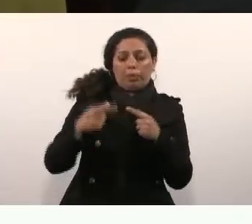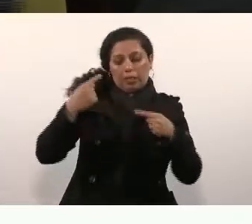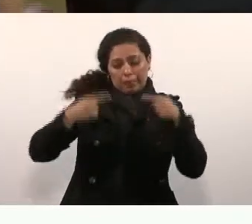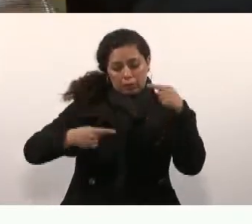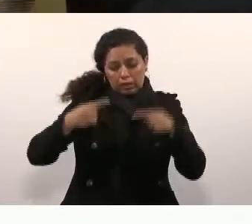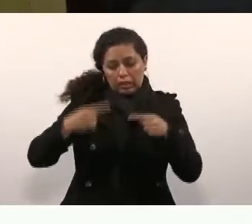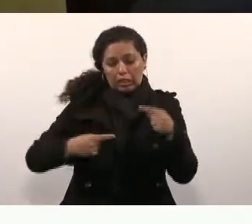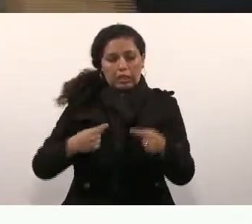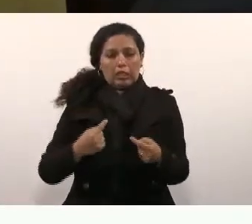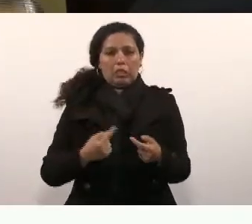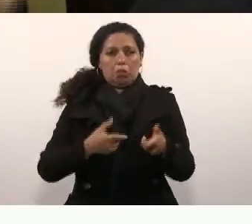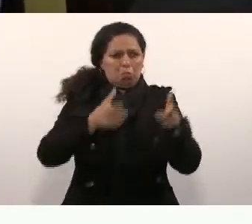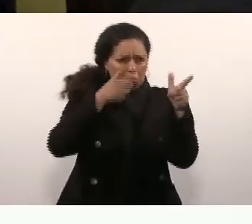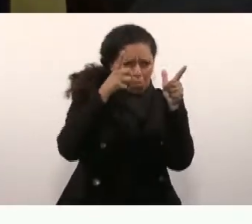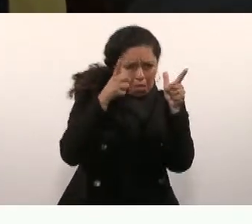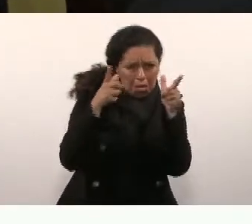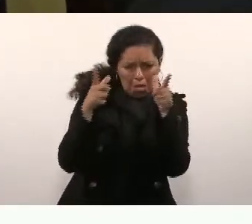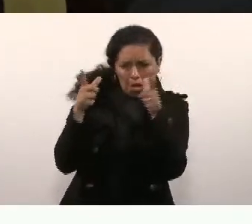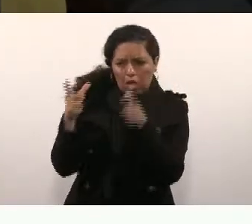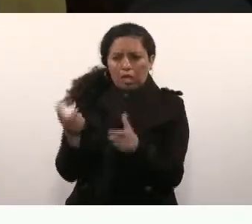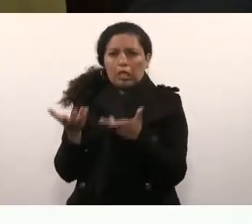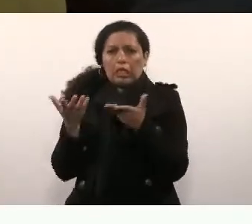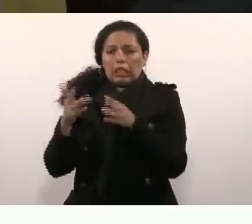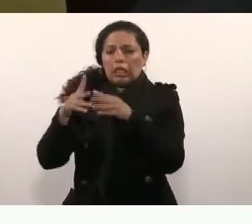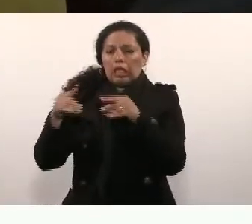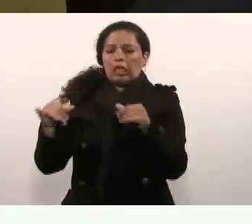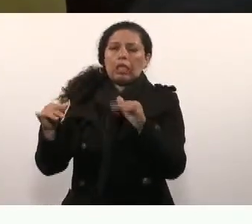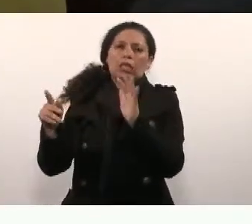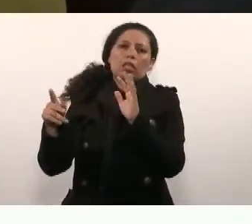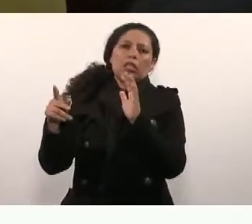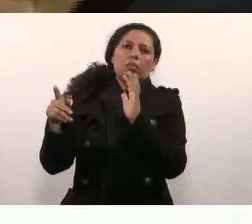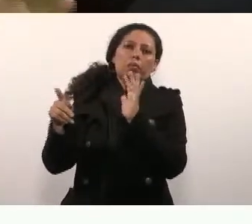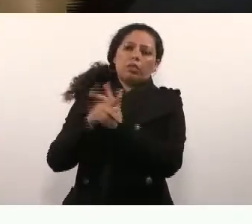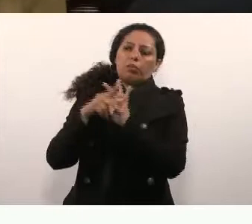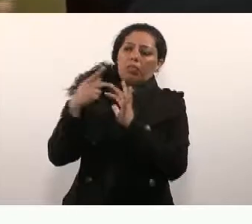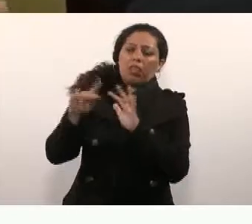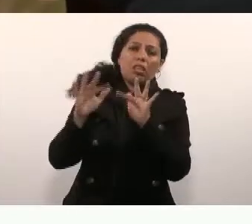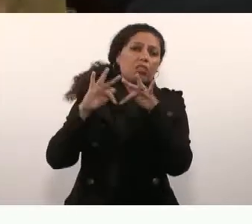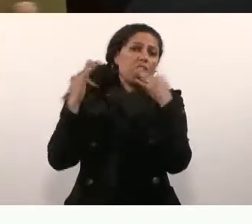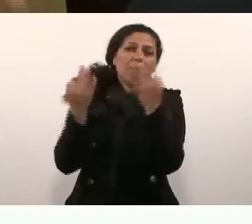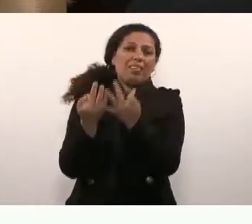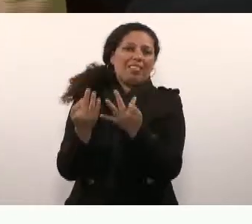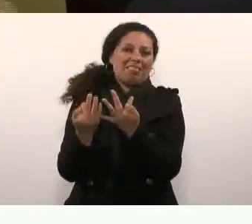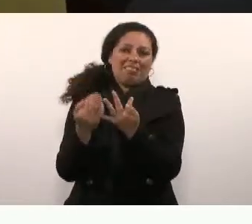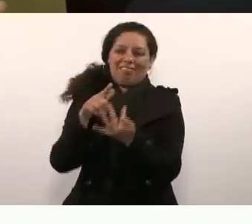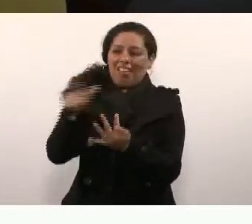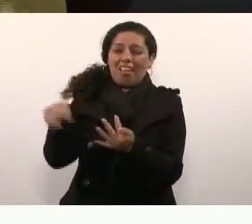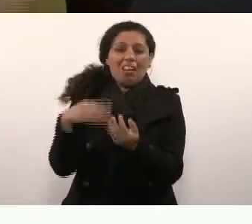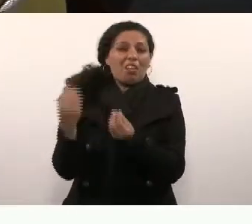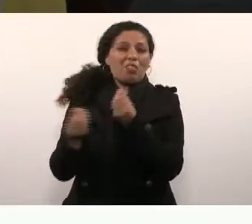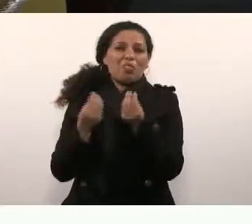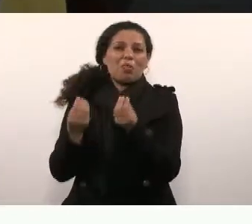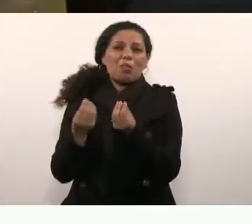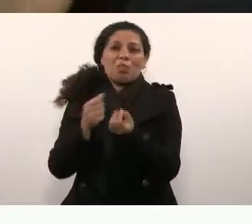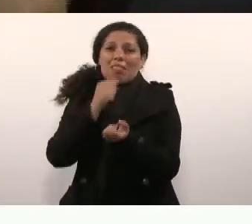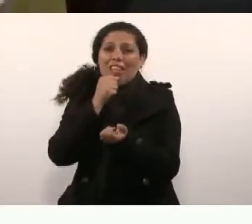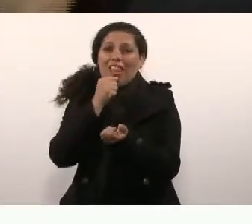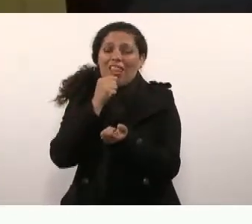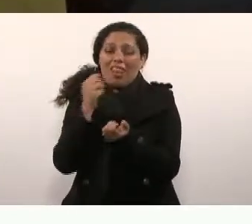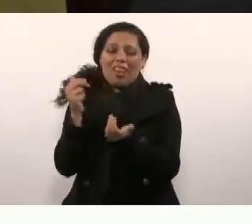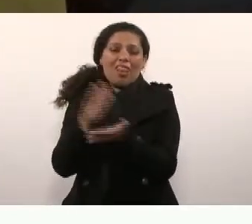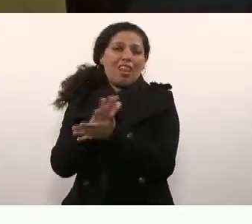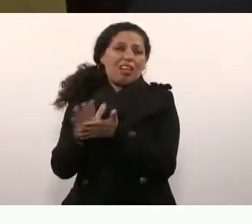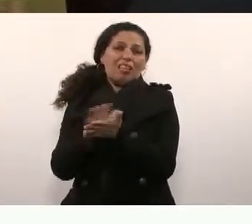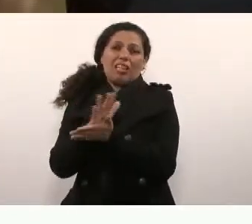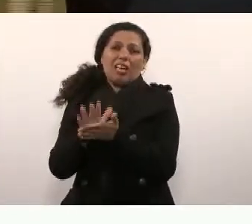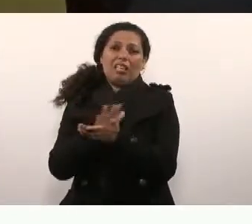capitalismo exagerado, financeiro, horroroso, fez essas famílias ficarem no meio sem nenhum